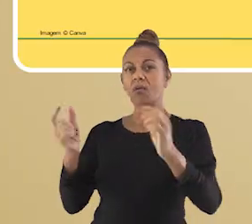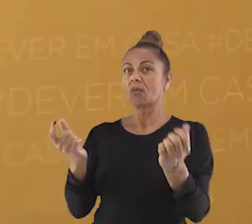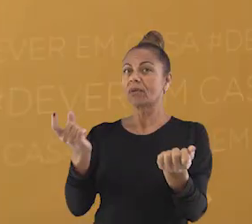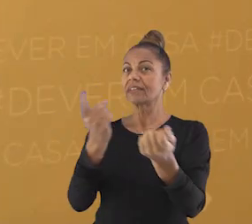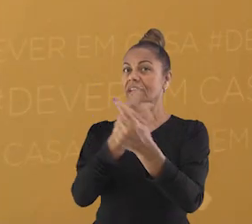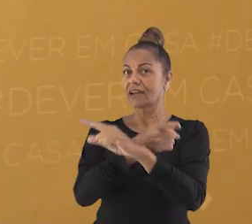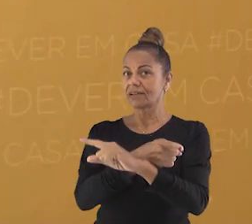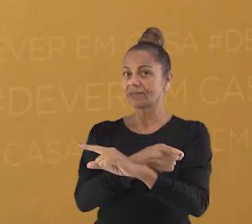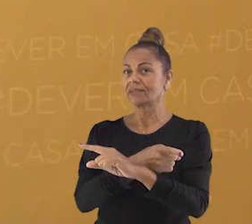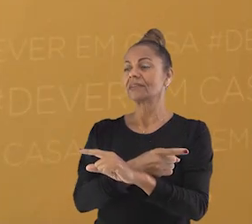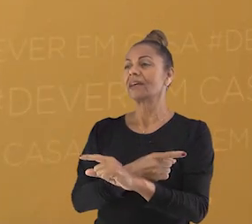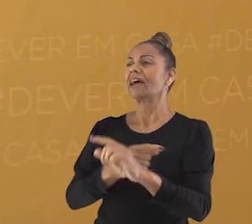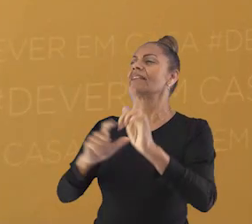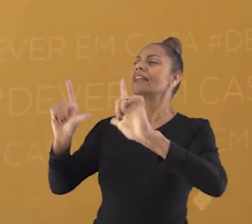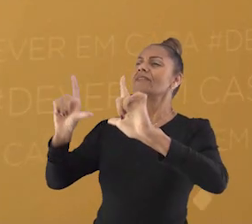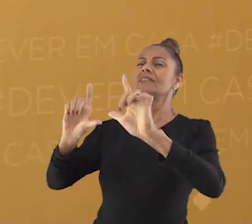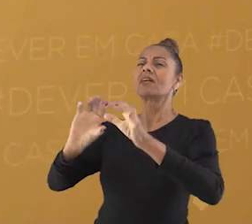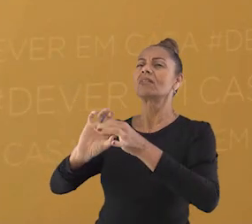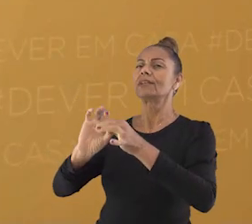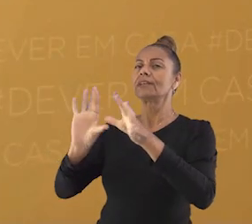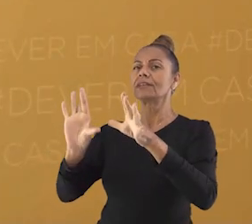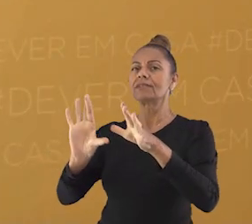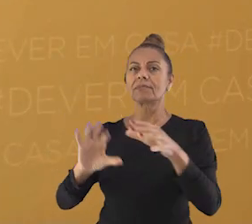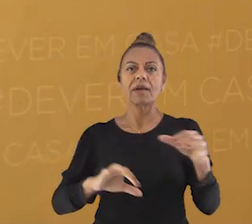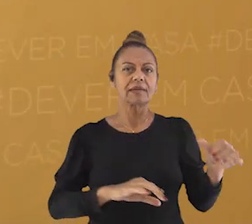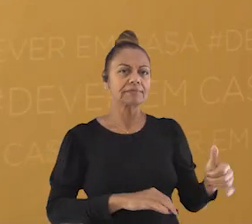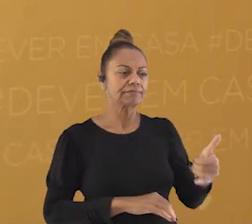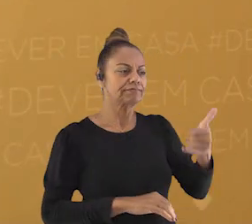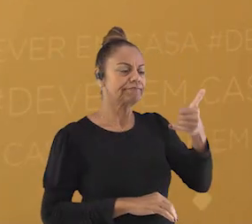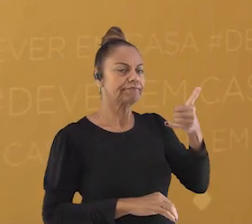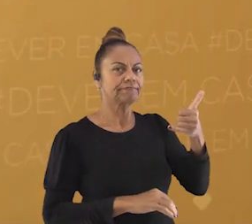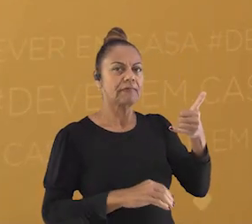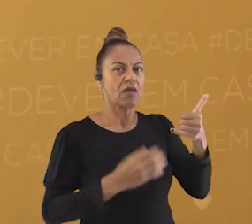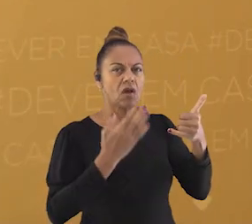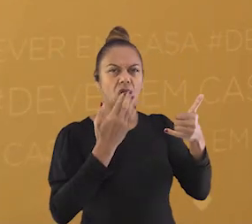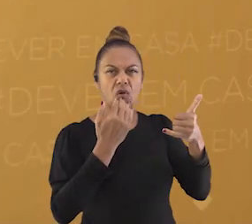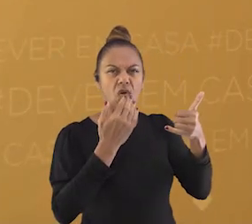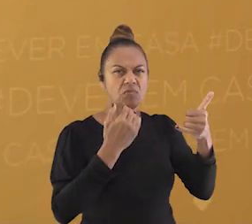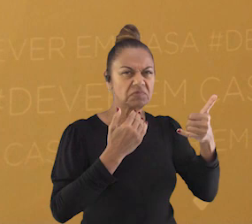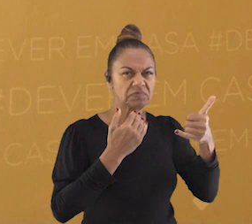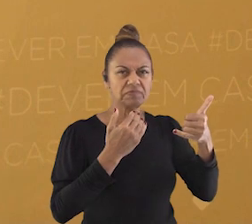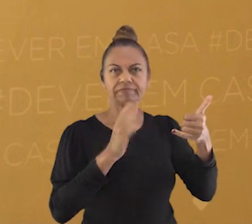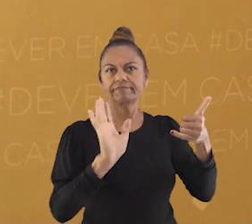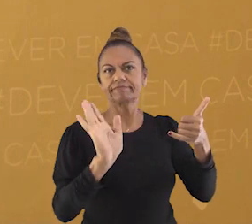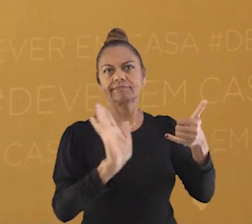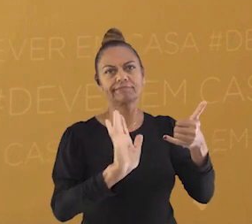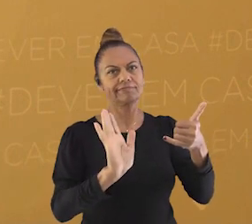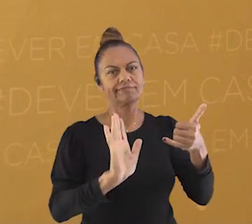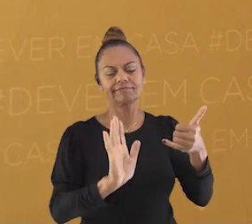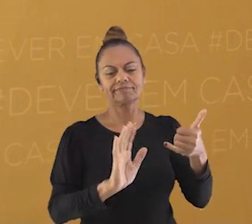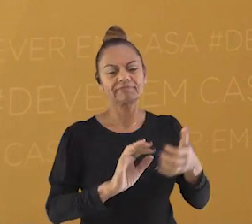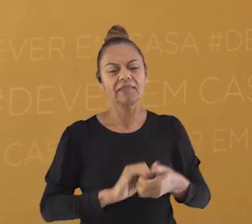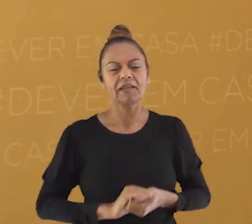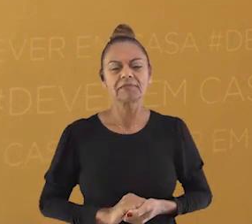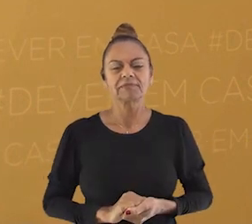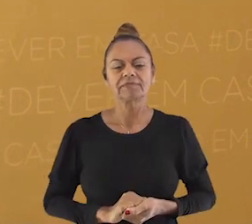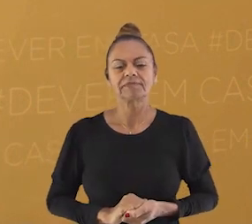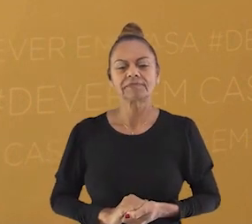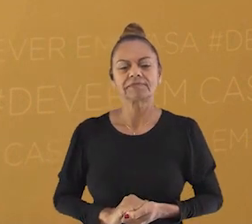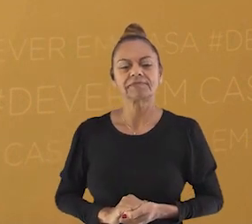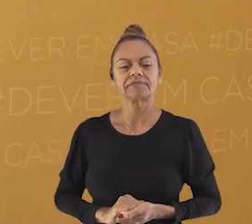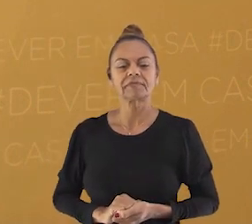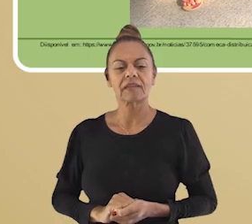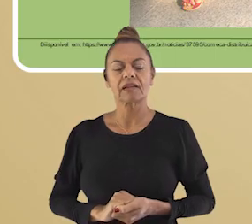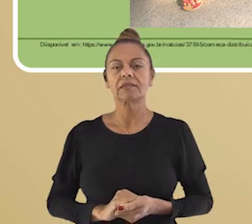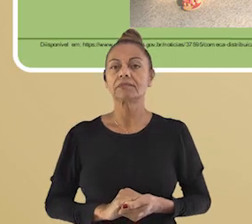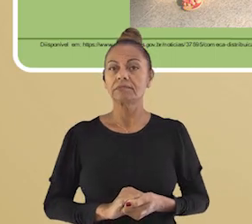mas a hora de comer não pode ter telefone. Mas as regras não existem só dentro de casa. Um